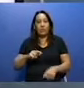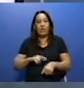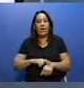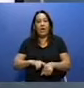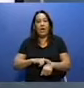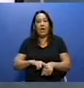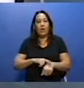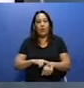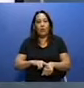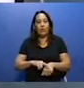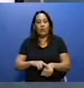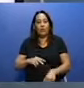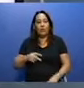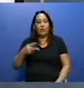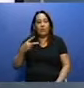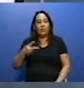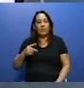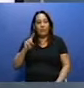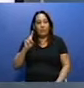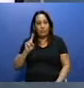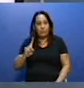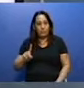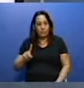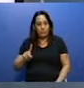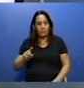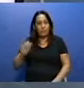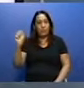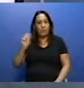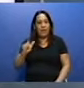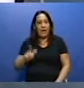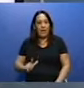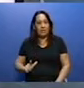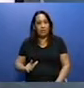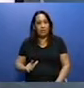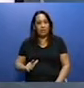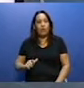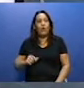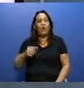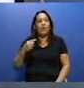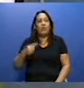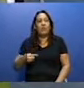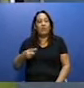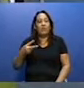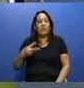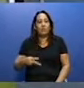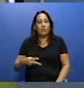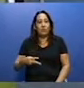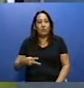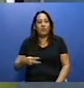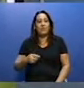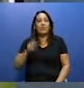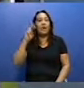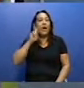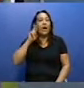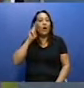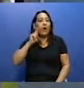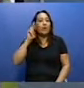20, roxa. 21, azul.